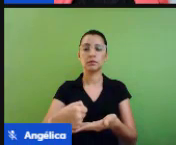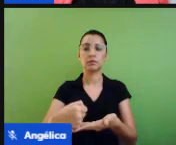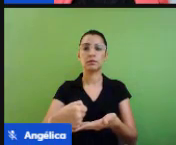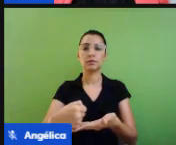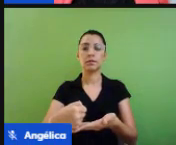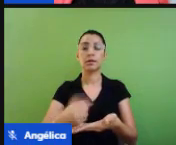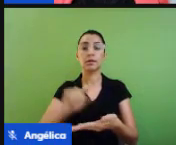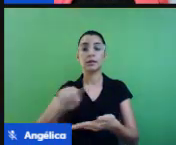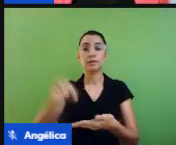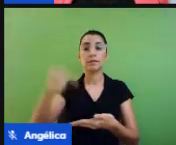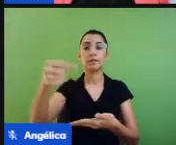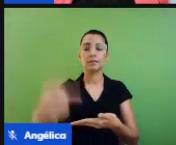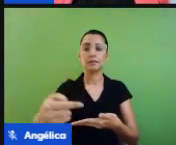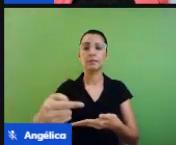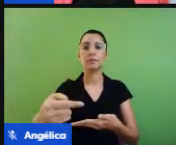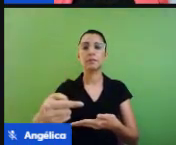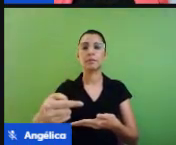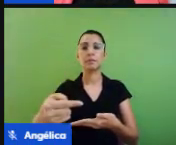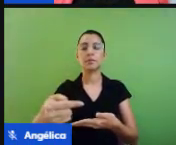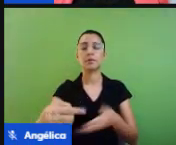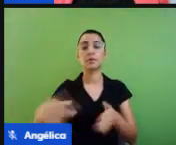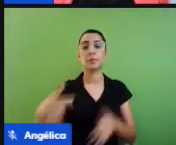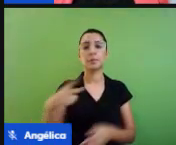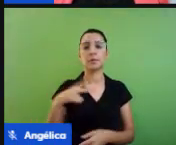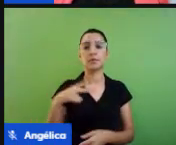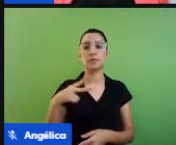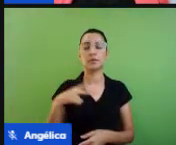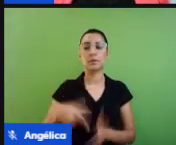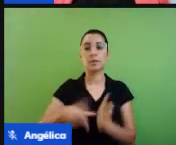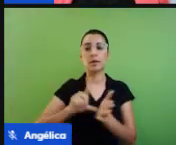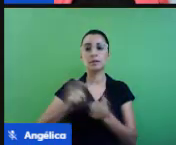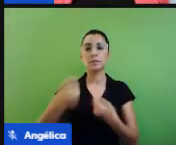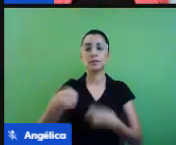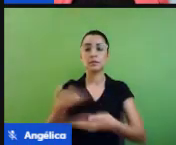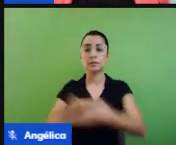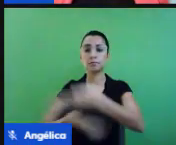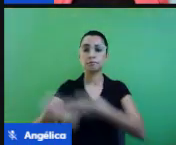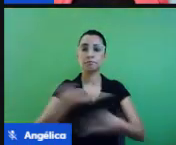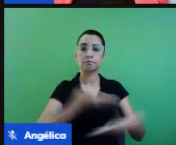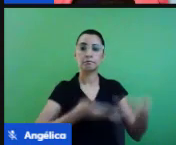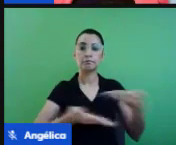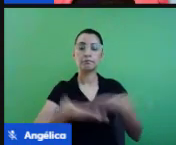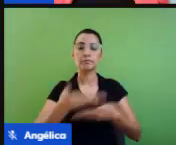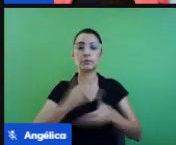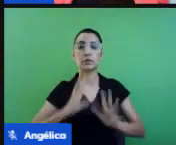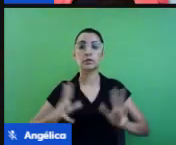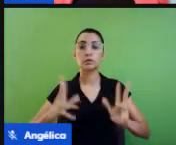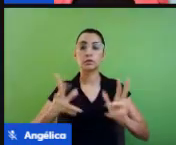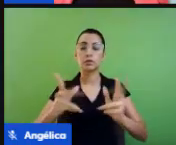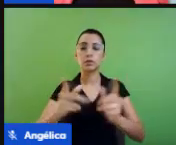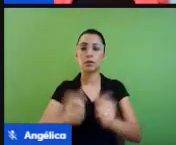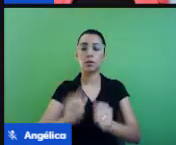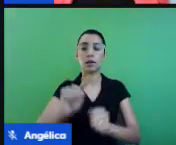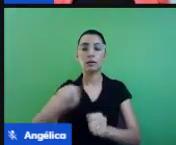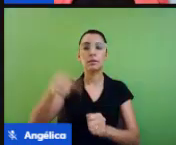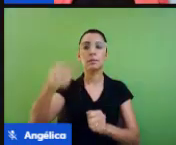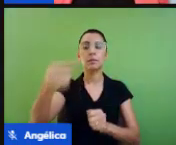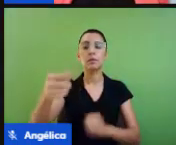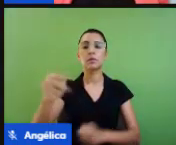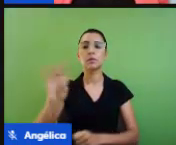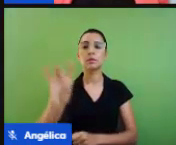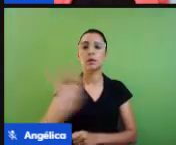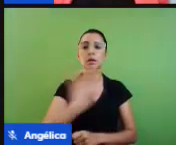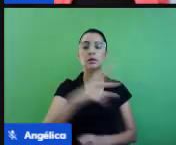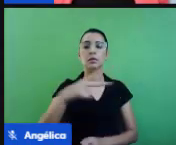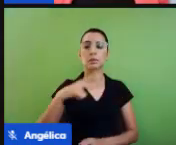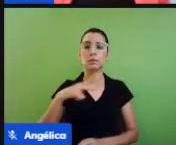depois partir para uma etapa individual. Então, temos que levar em consideração que haverá muita interação no desenvolvimento